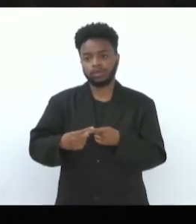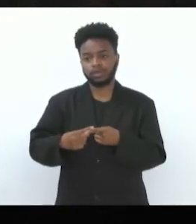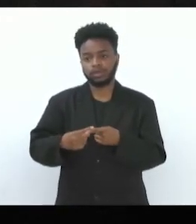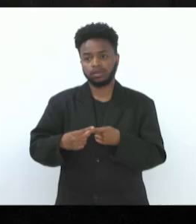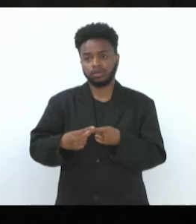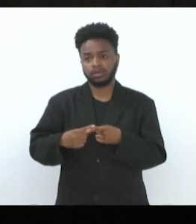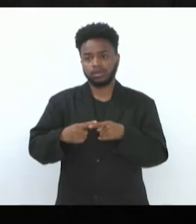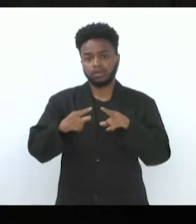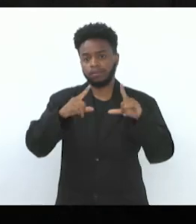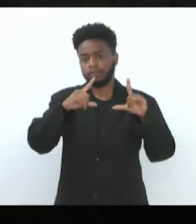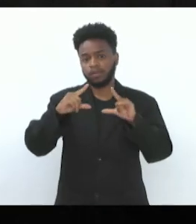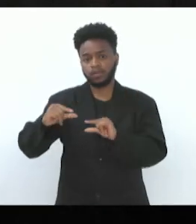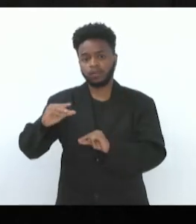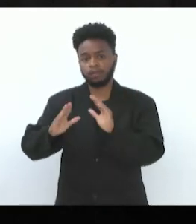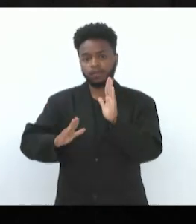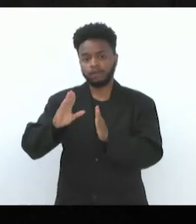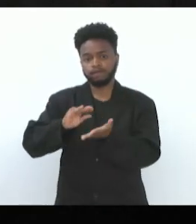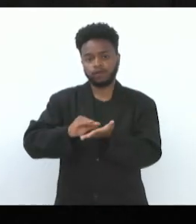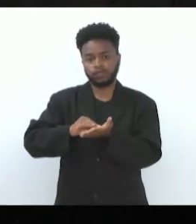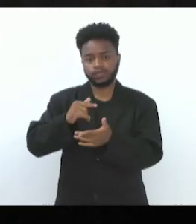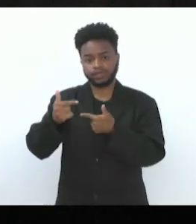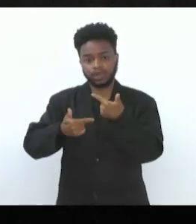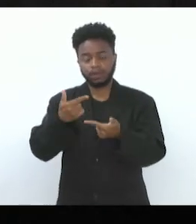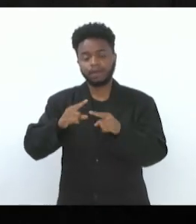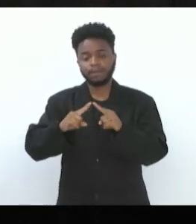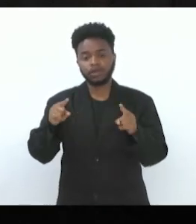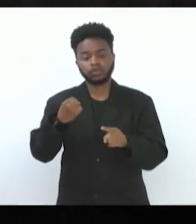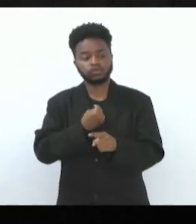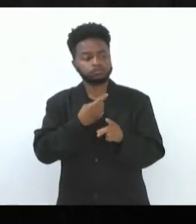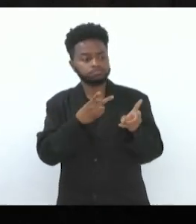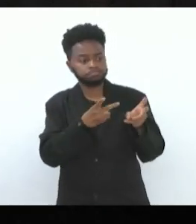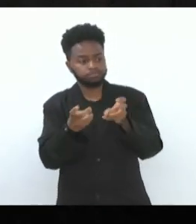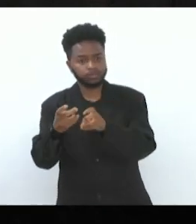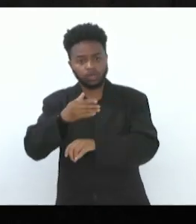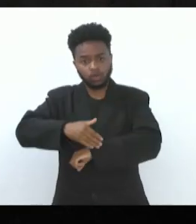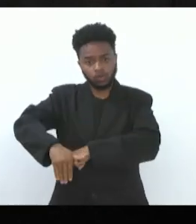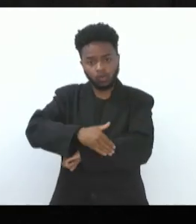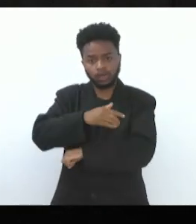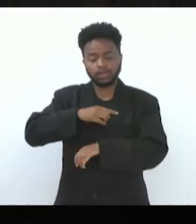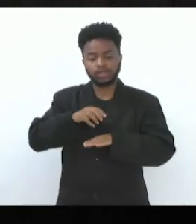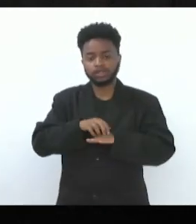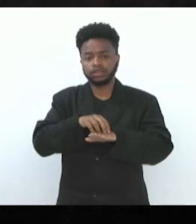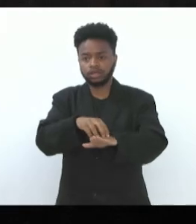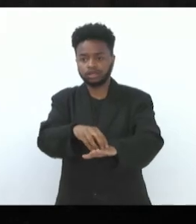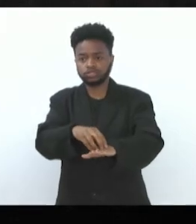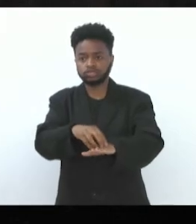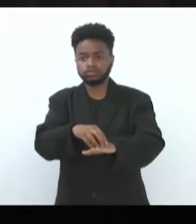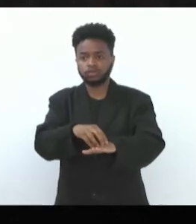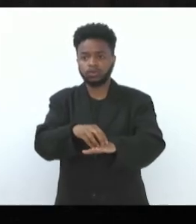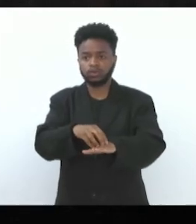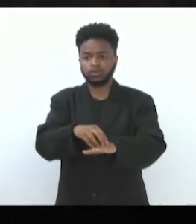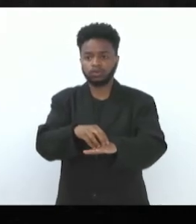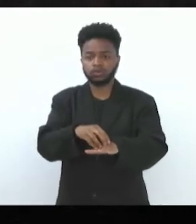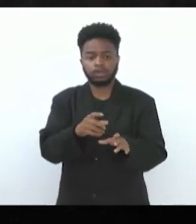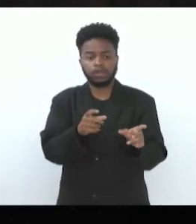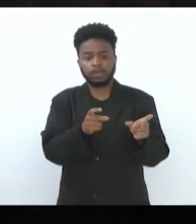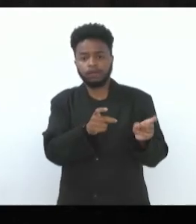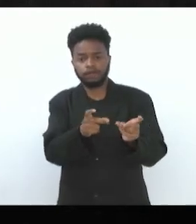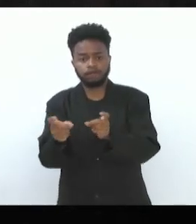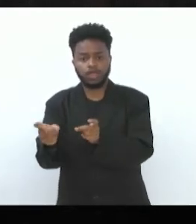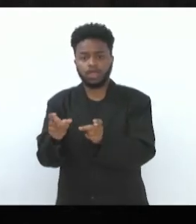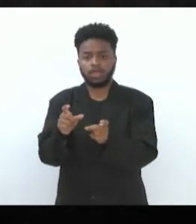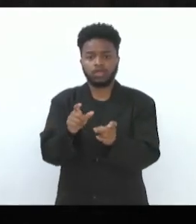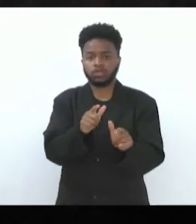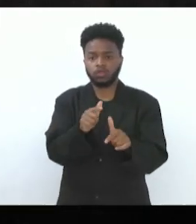no momento. Mas, em compensação, a gente anda pelas ruas, o transporte alternativo, ambulante, é